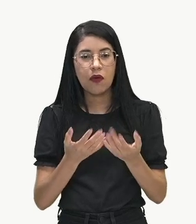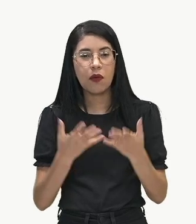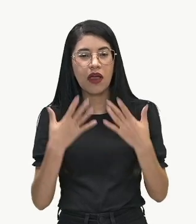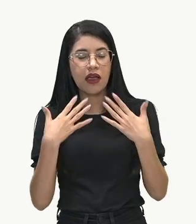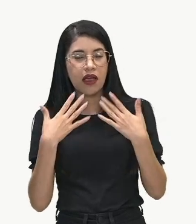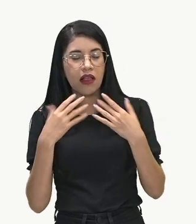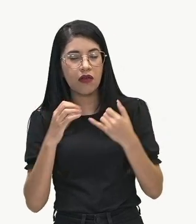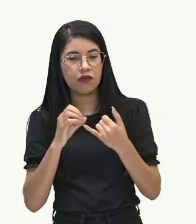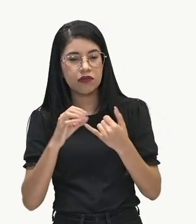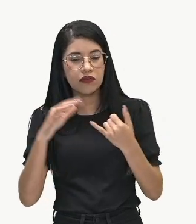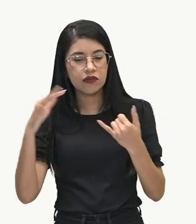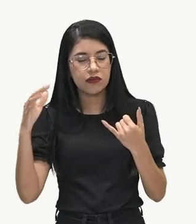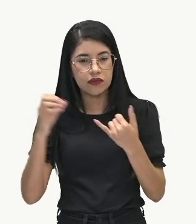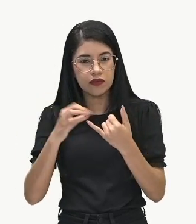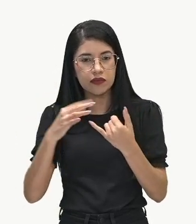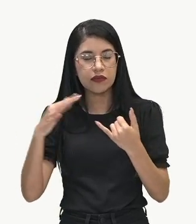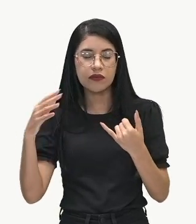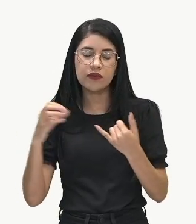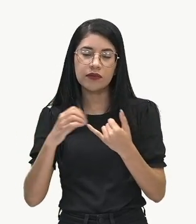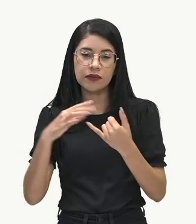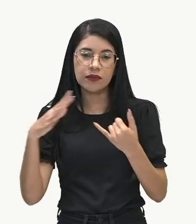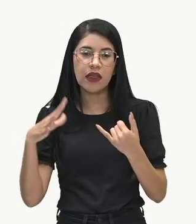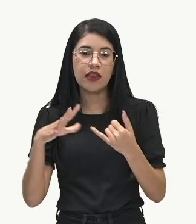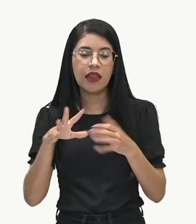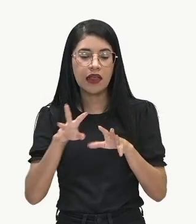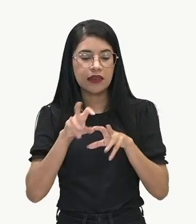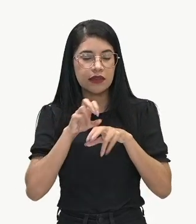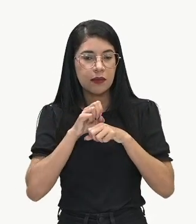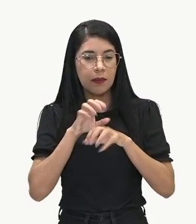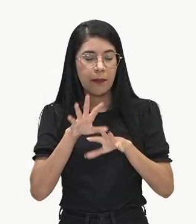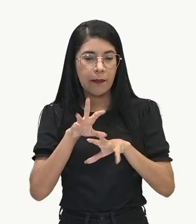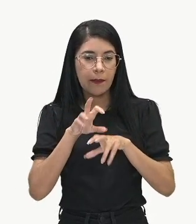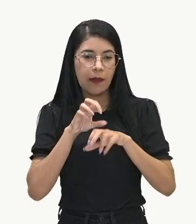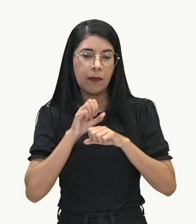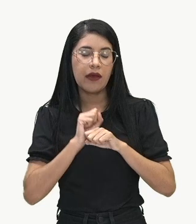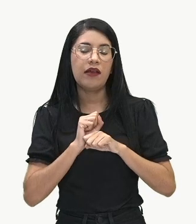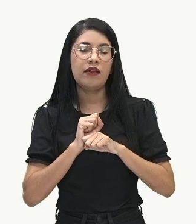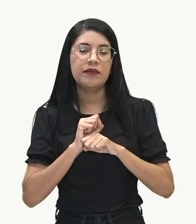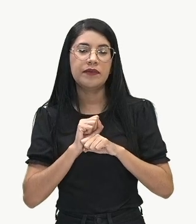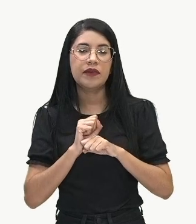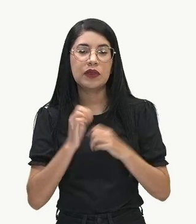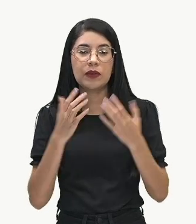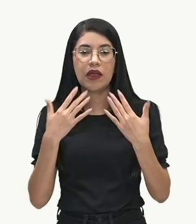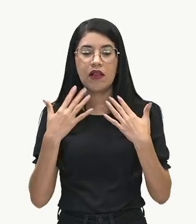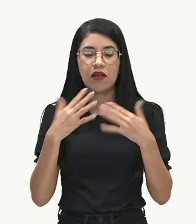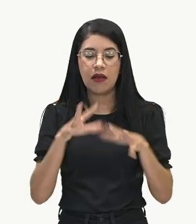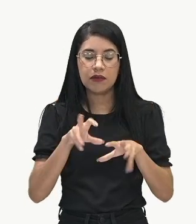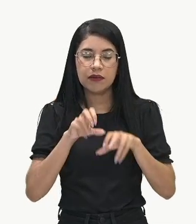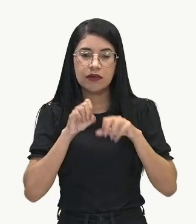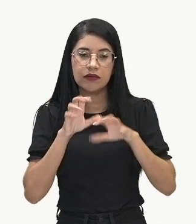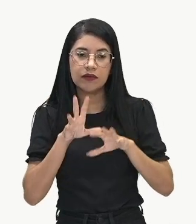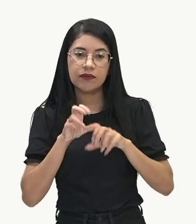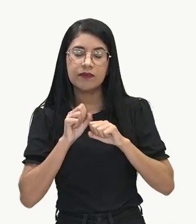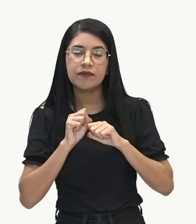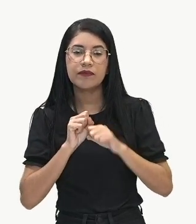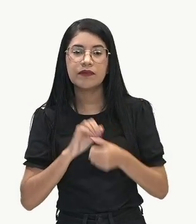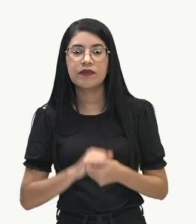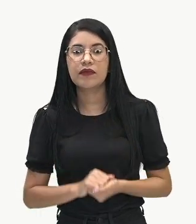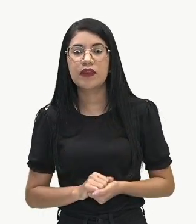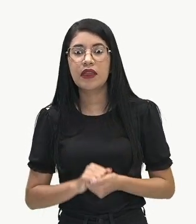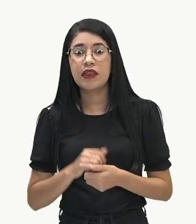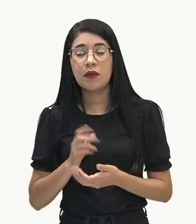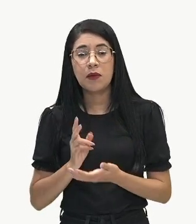aí o calor sendo liberado e absorvido por algum outro sistema, tá? Então, toda